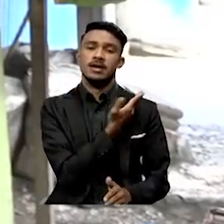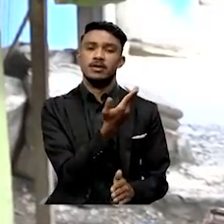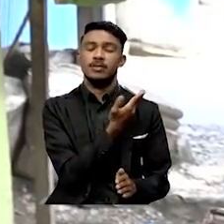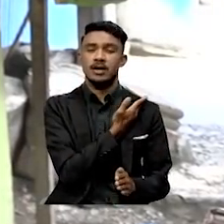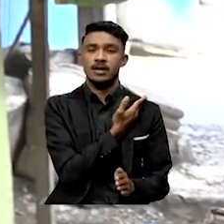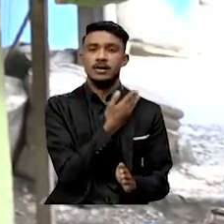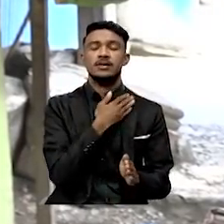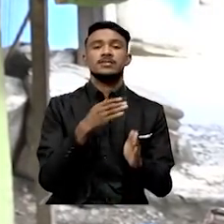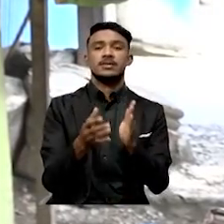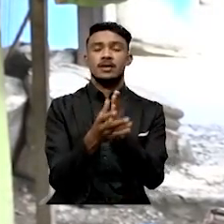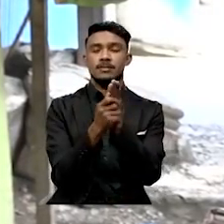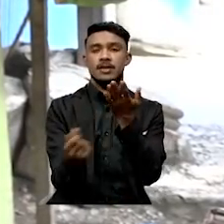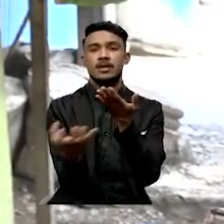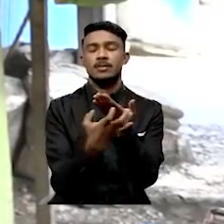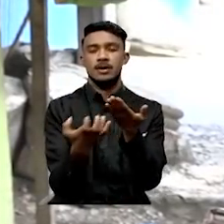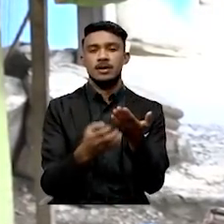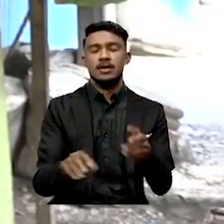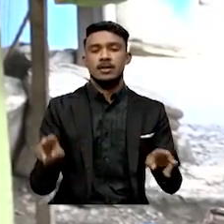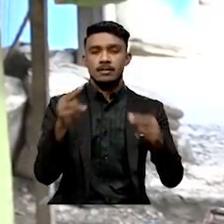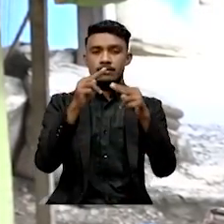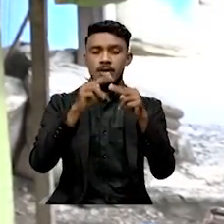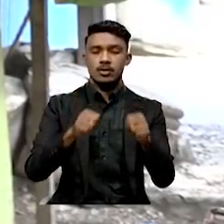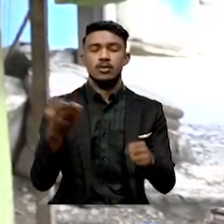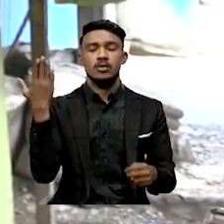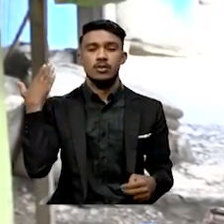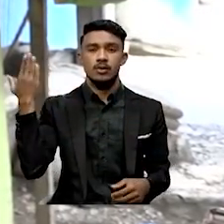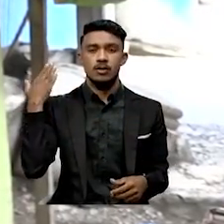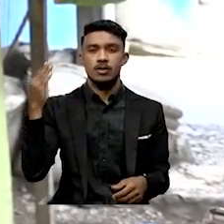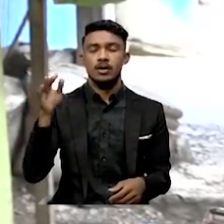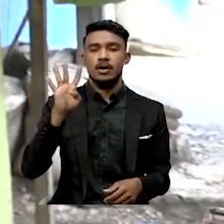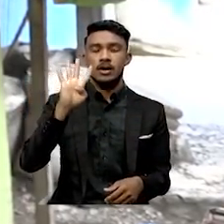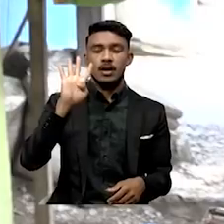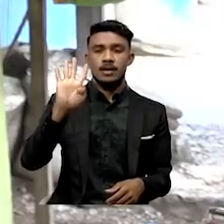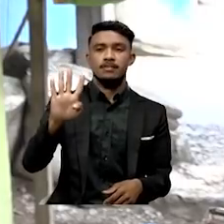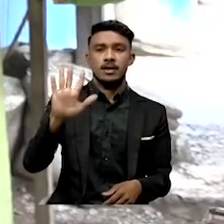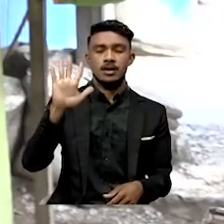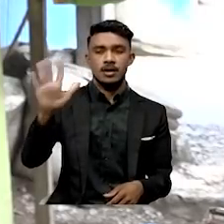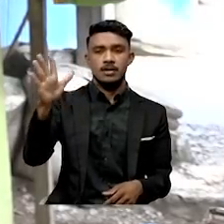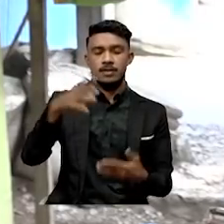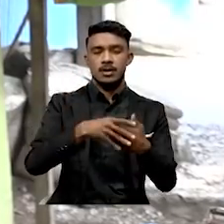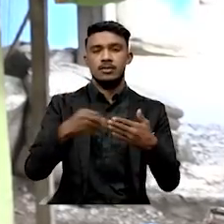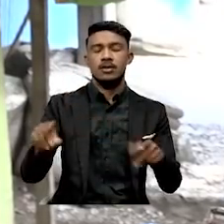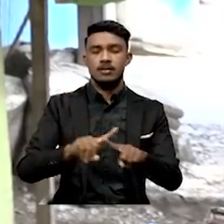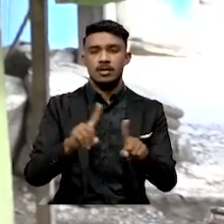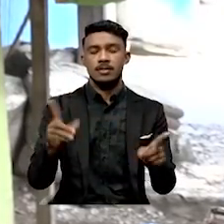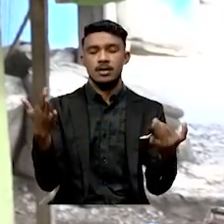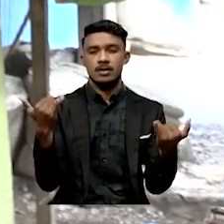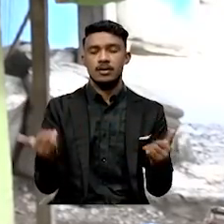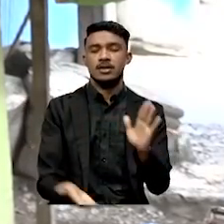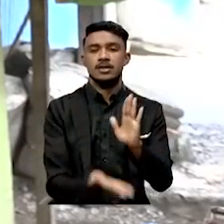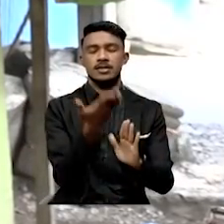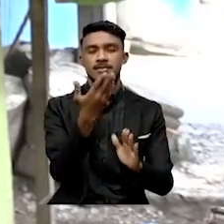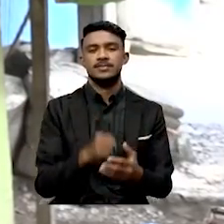agora ulu ke 45, kaisera 45. Agora ni mak saya balik 50 resen atau saya 60 mak agora 8.